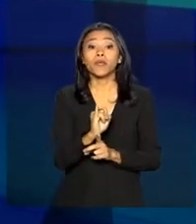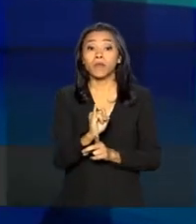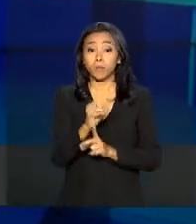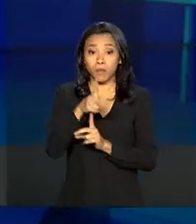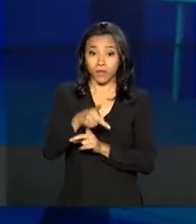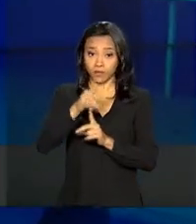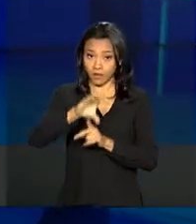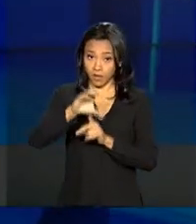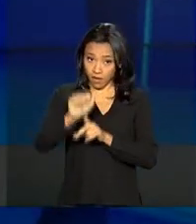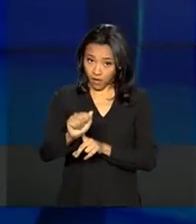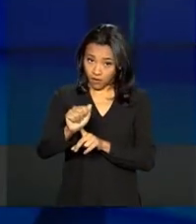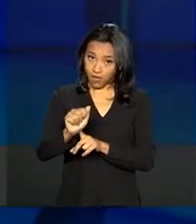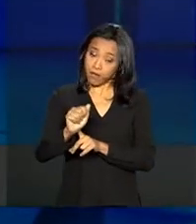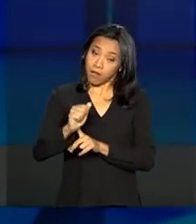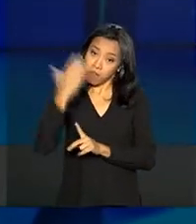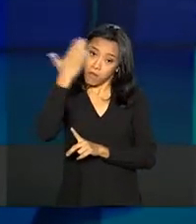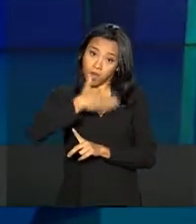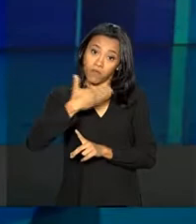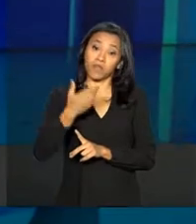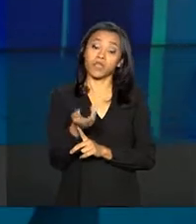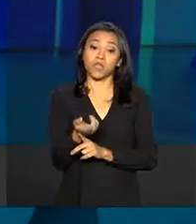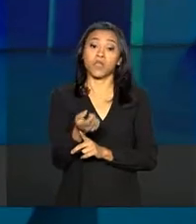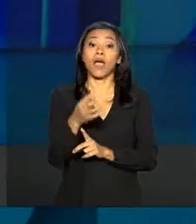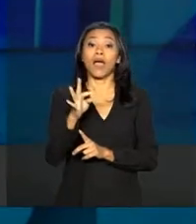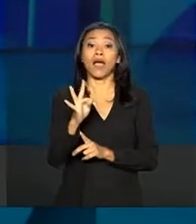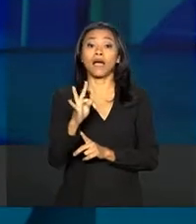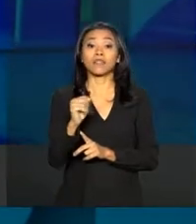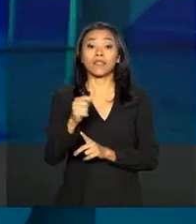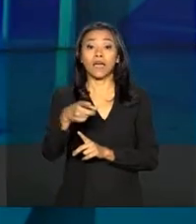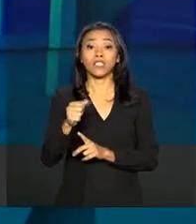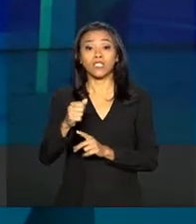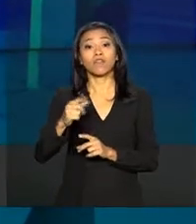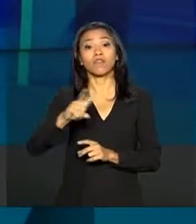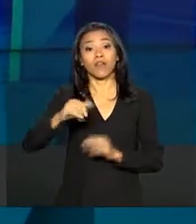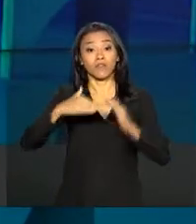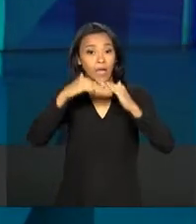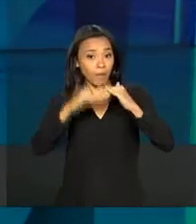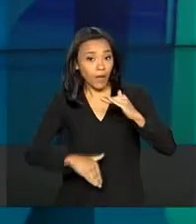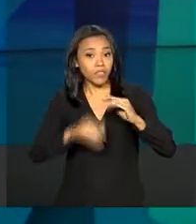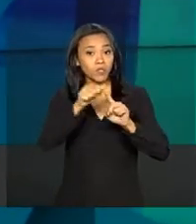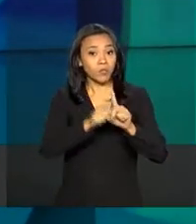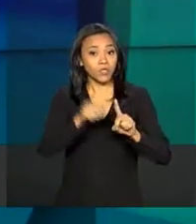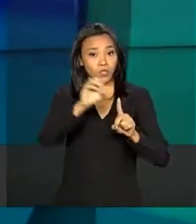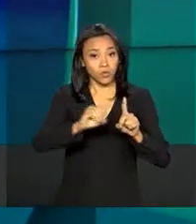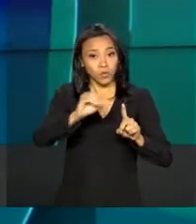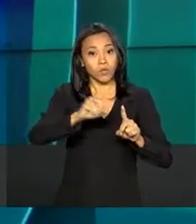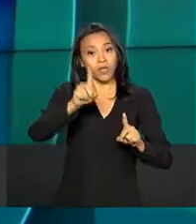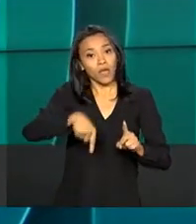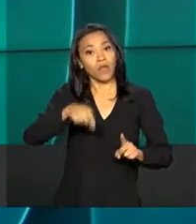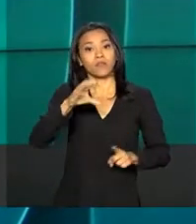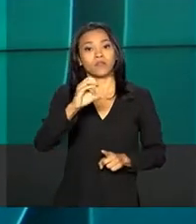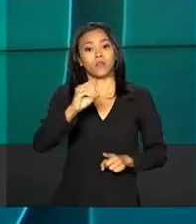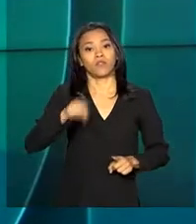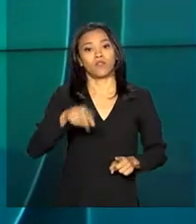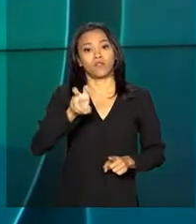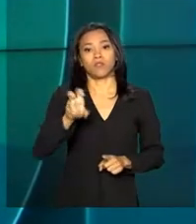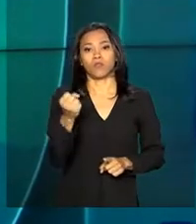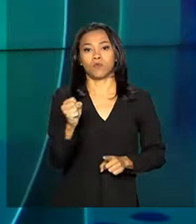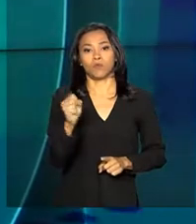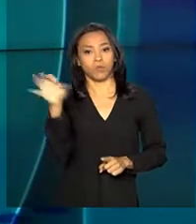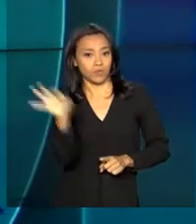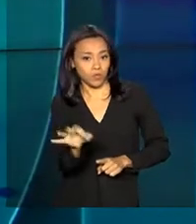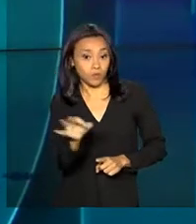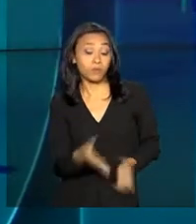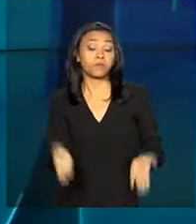amplo mostra que a taxa vai ficar abaixo da registrada em outubro que foi de 0,58 por cento de acordo